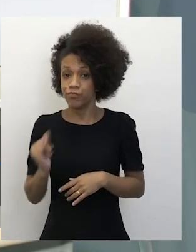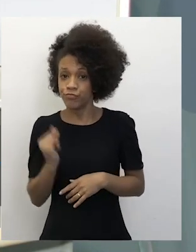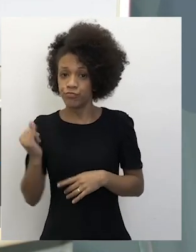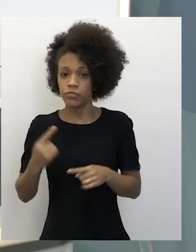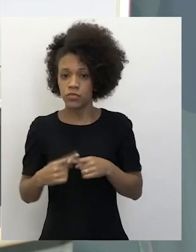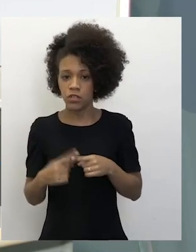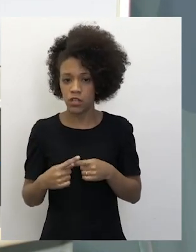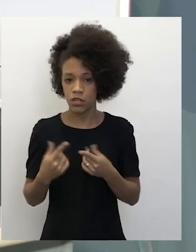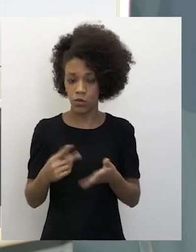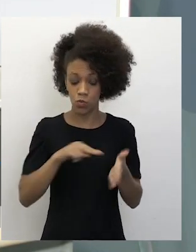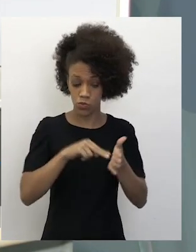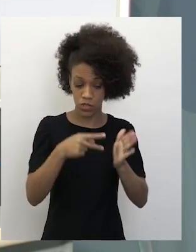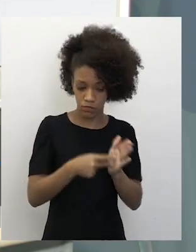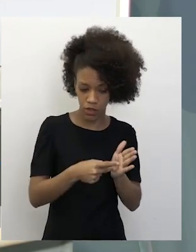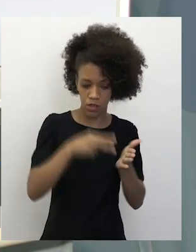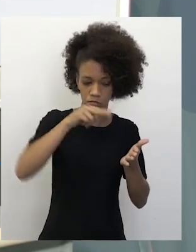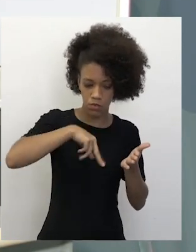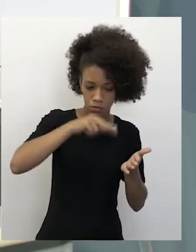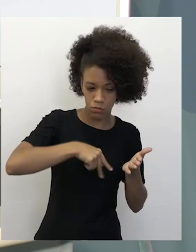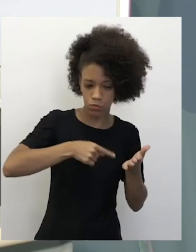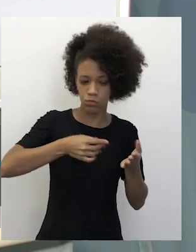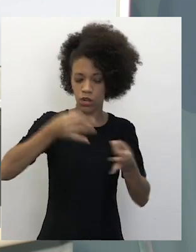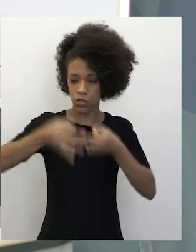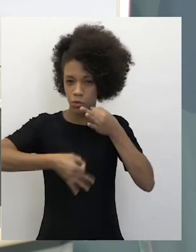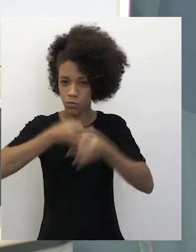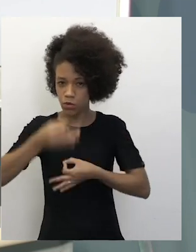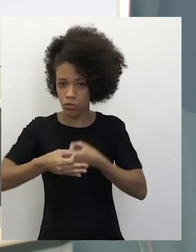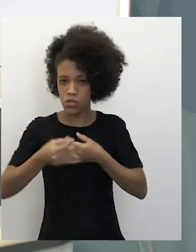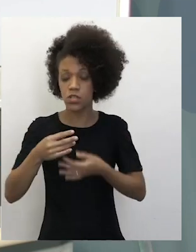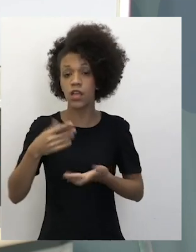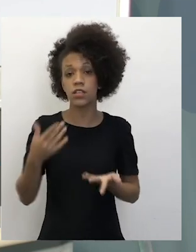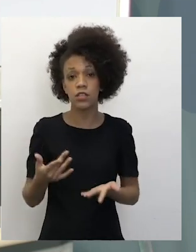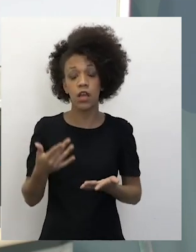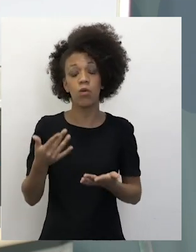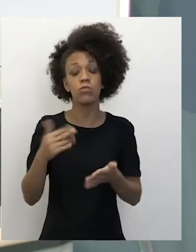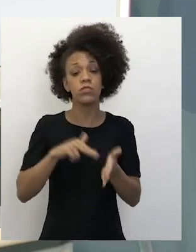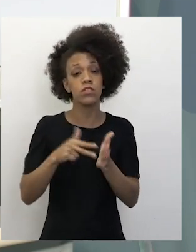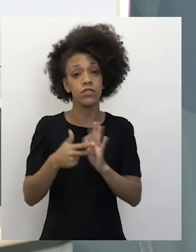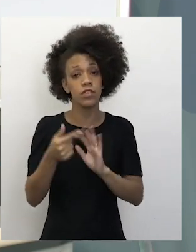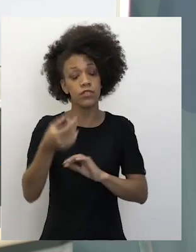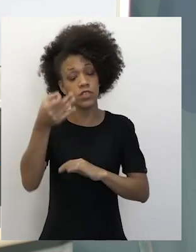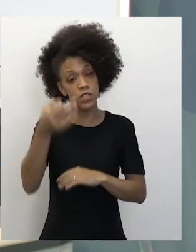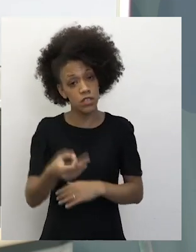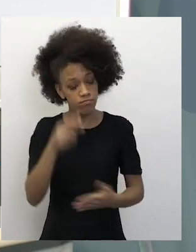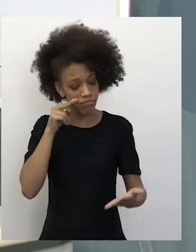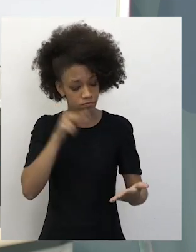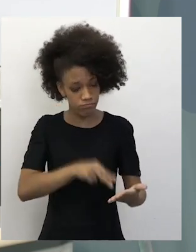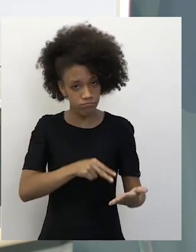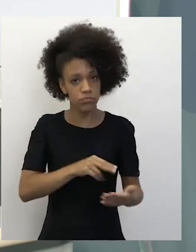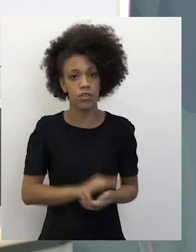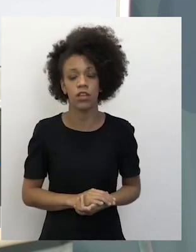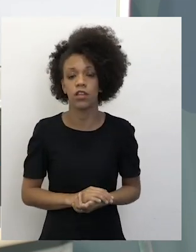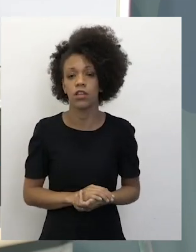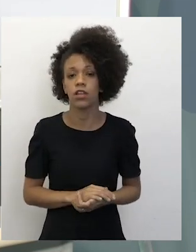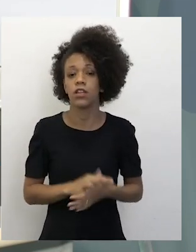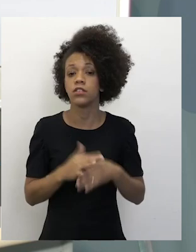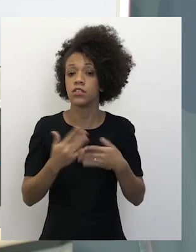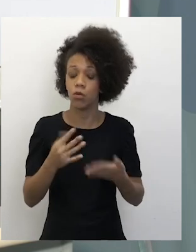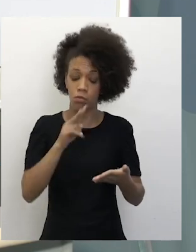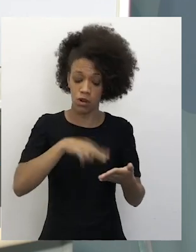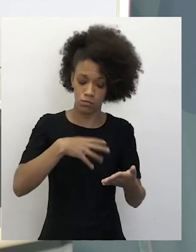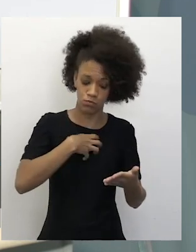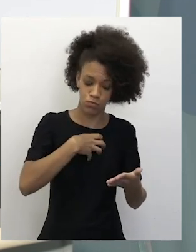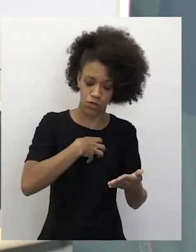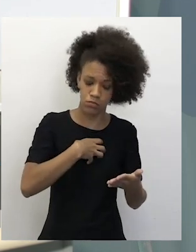significado de leituras críticas em diferentes situações significa que você lê da forma certa momento adequado Ou seja você leu o texto